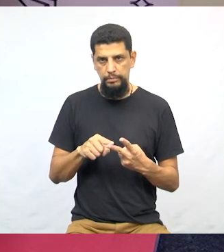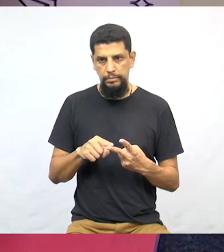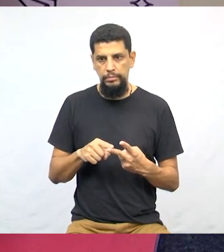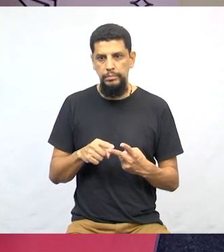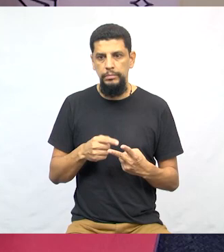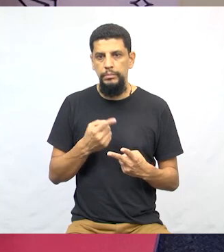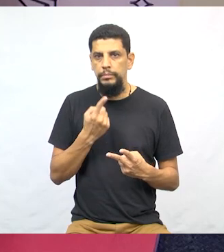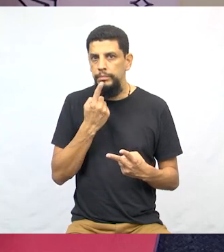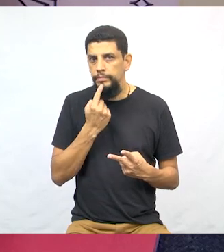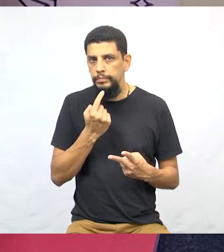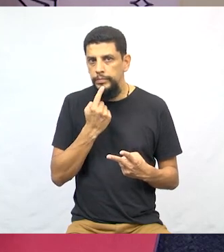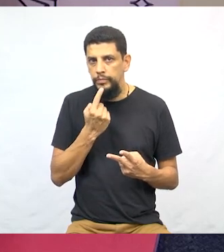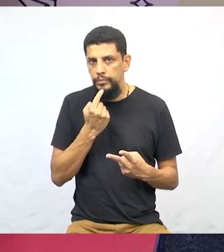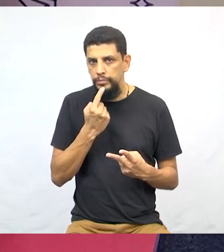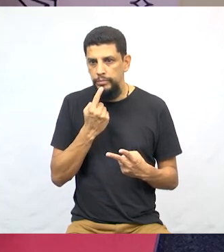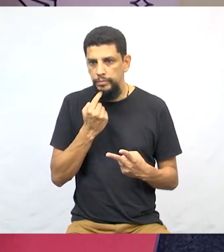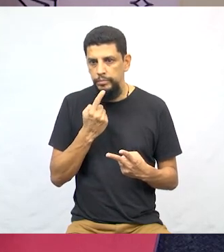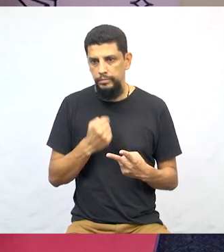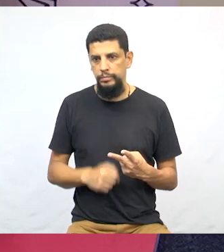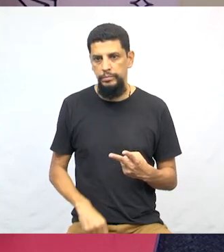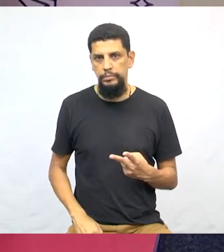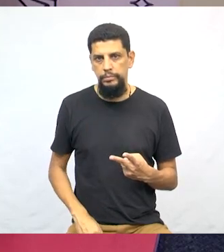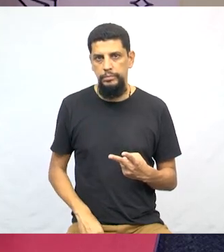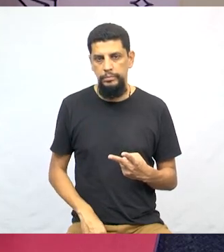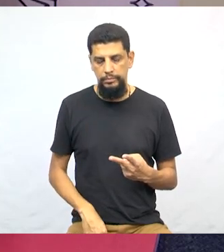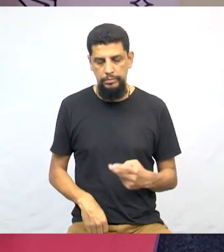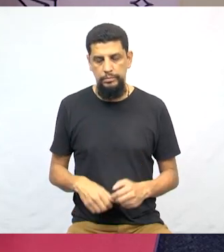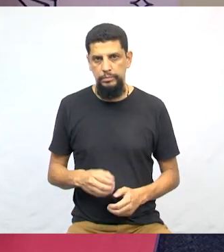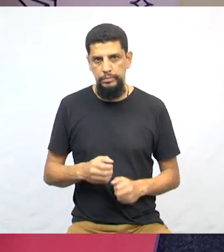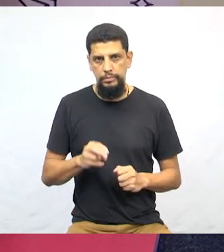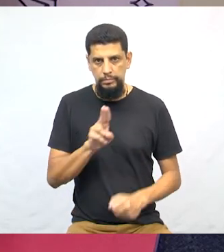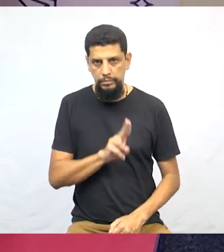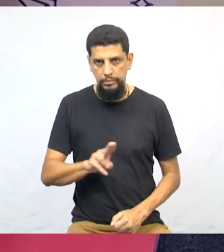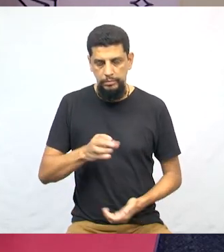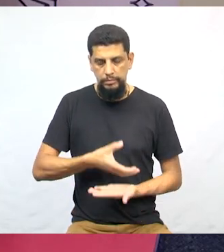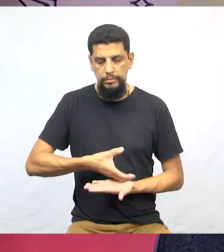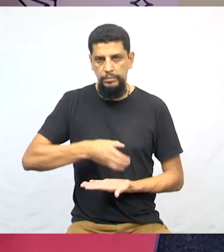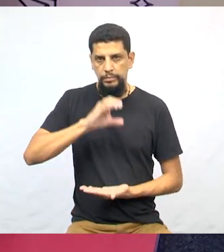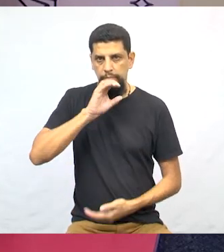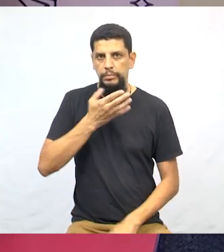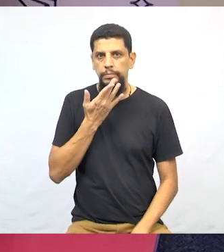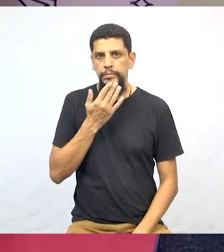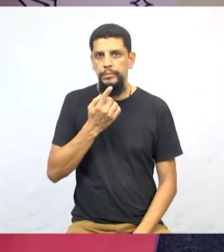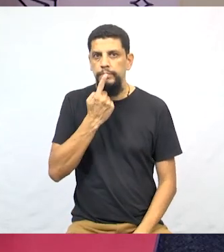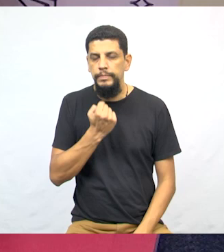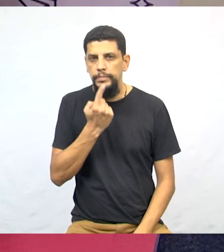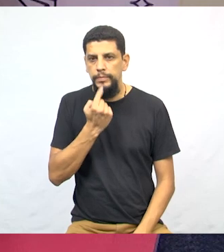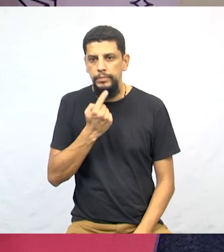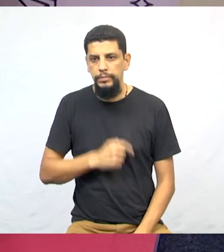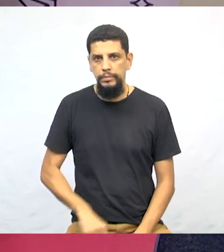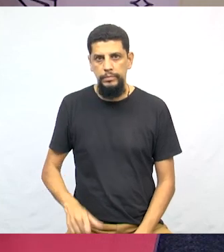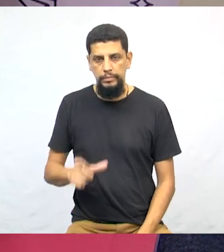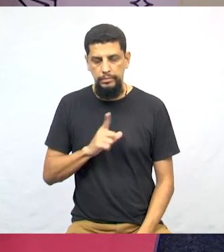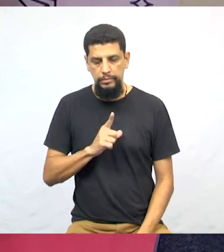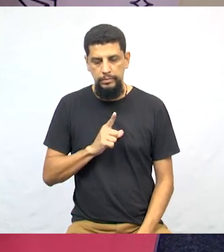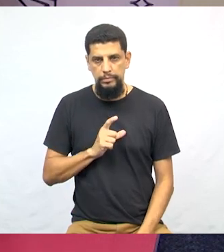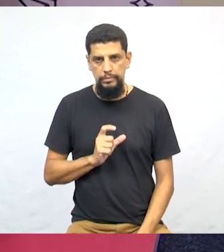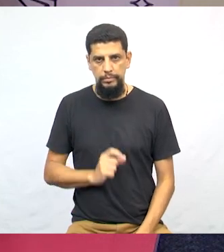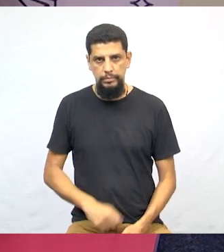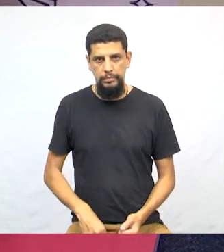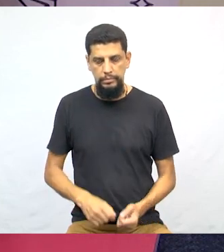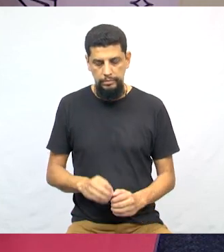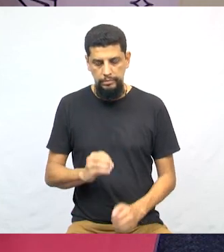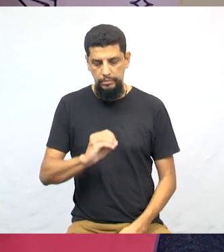bolinhas vermelhas. Então, nós vamos usar o copo com a bolinha vermelha. E nós temos uma